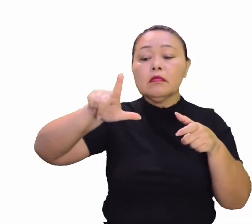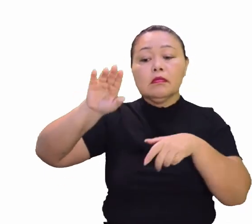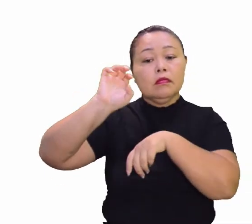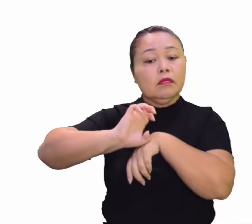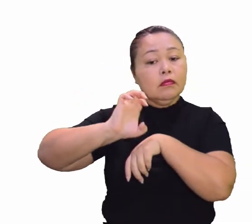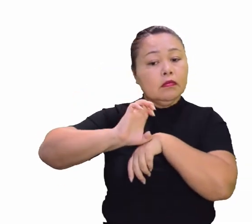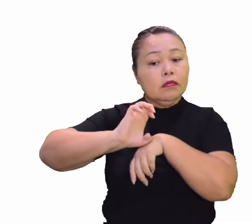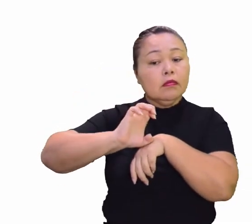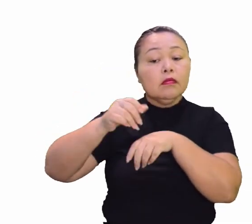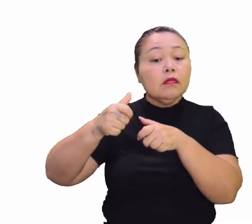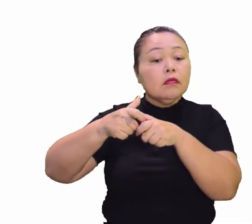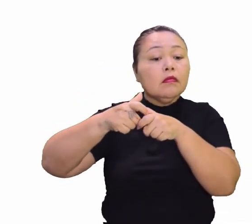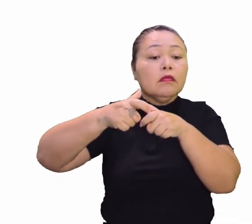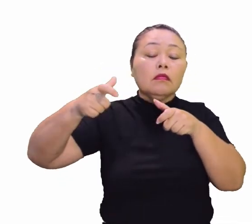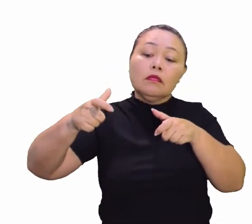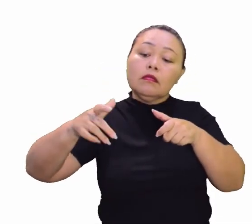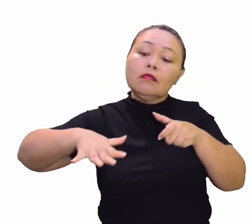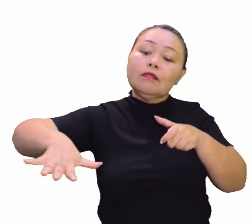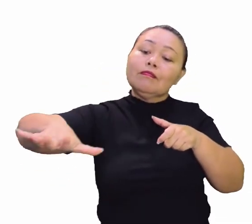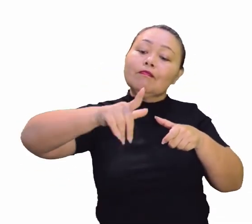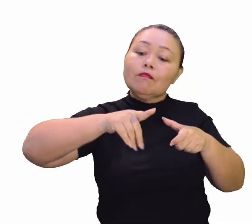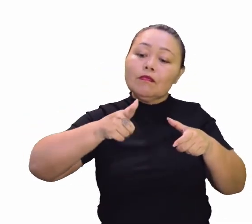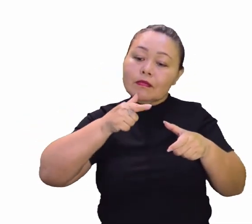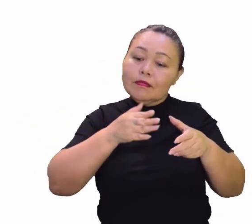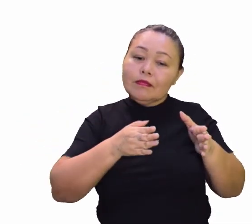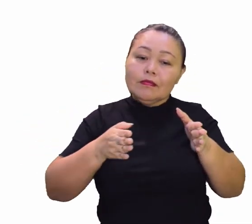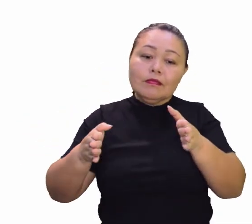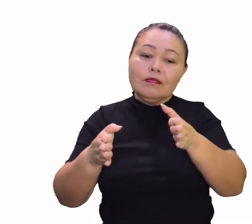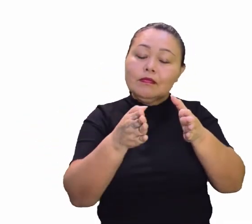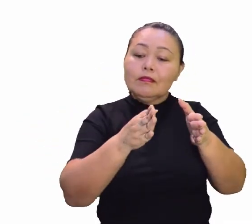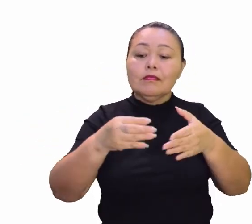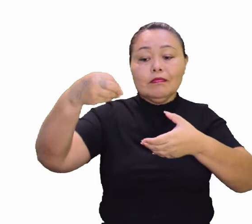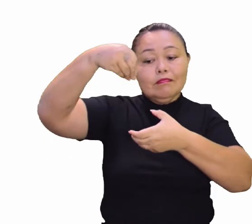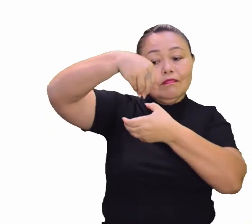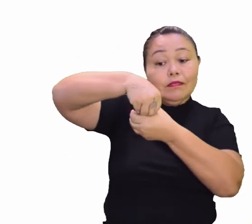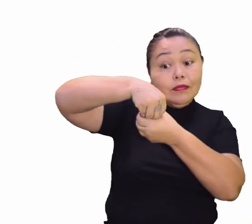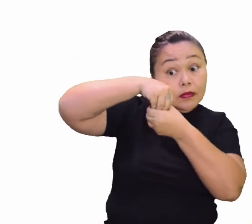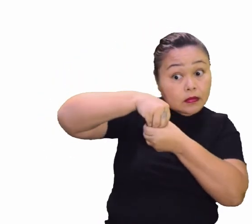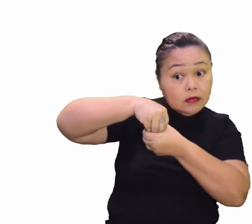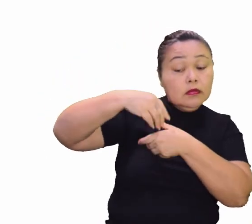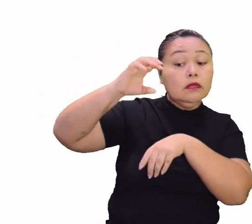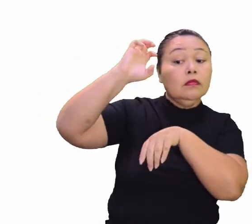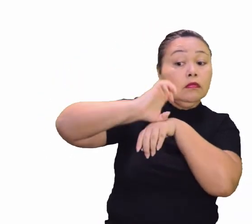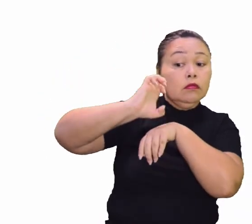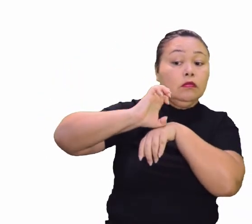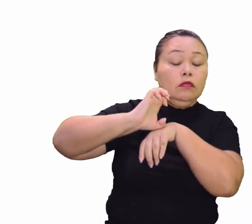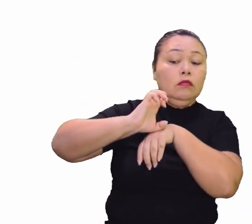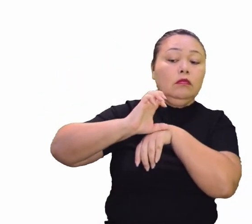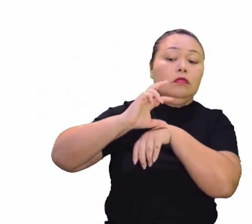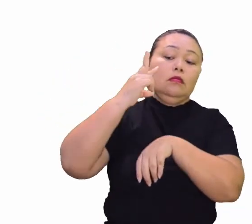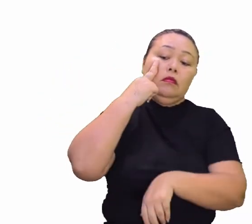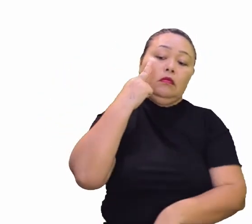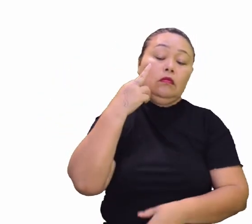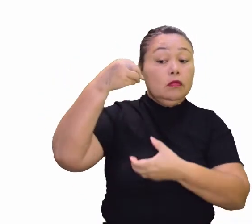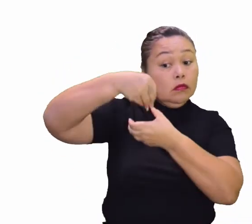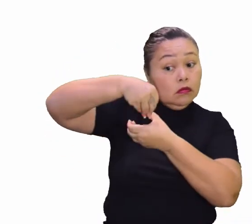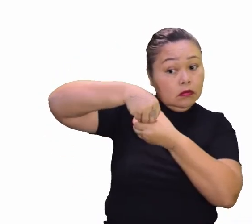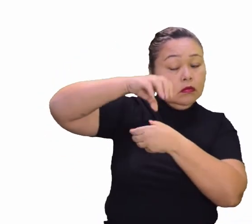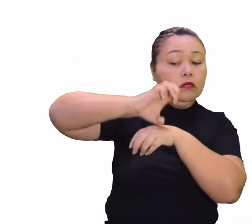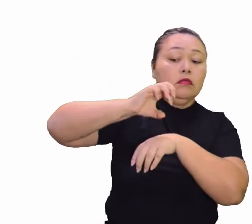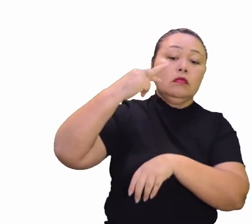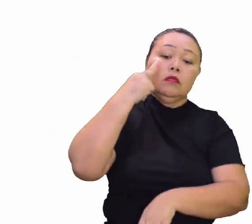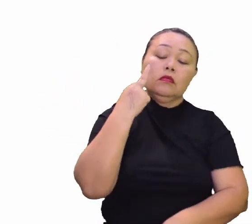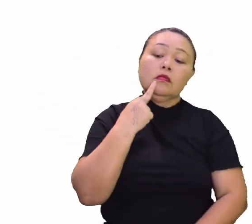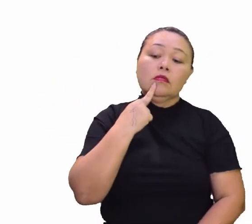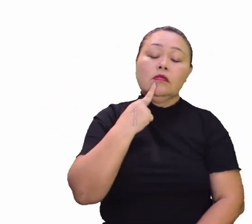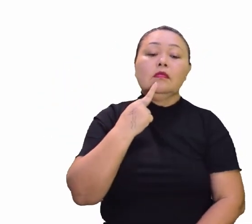parte leste do estado, sendo a maior bacia hidrográfica dentro do